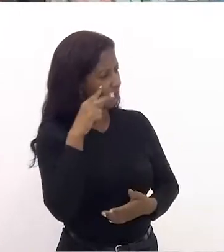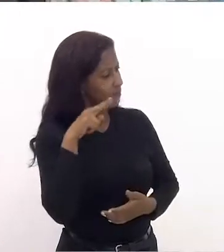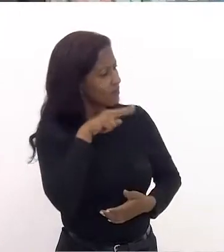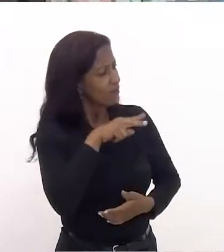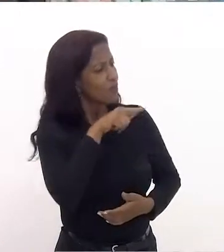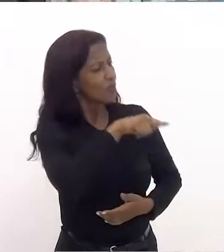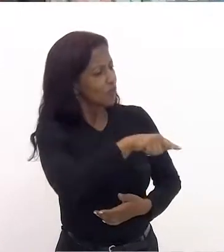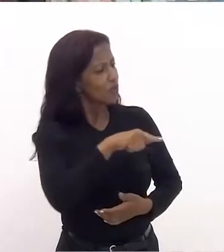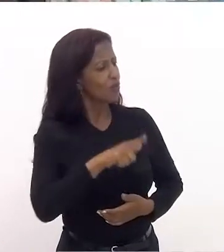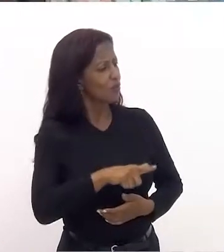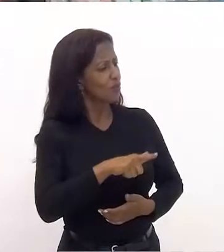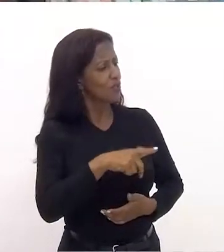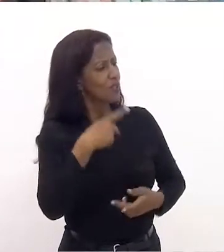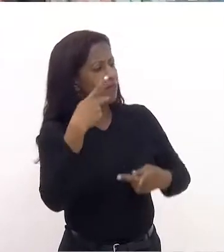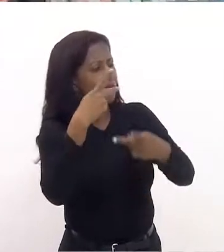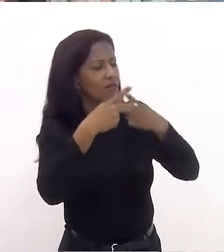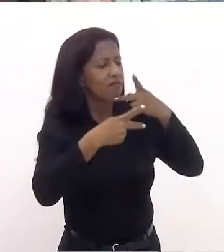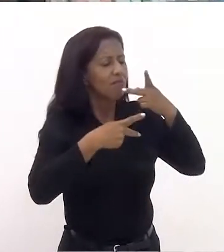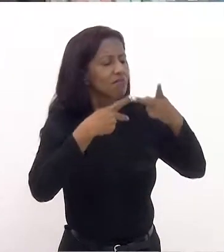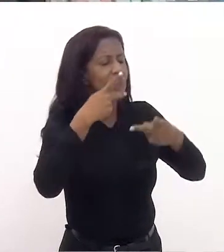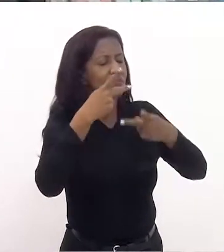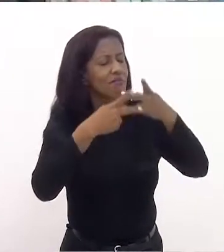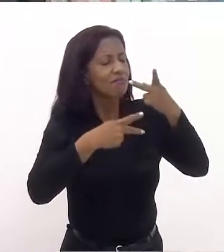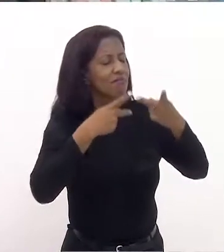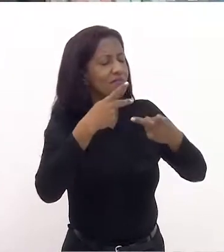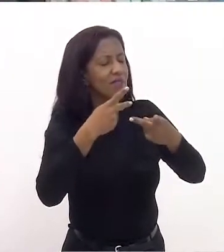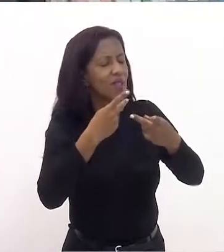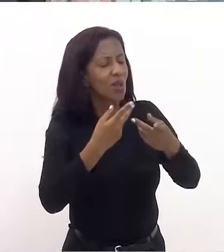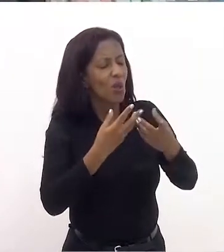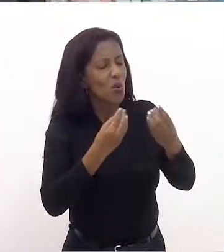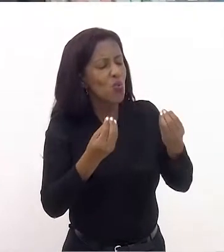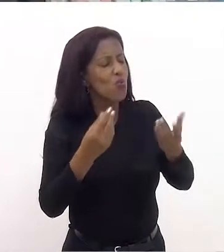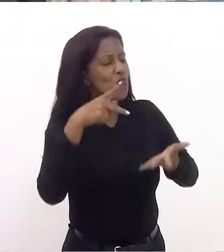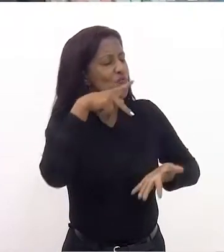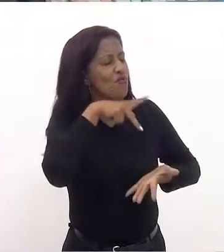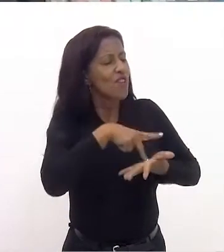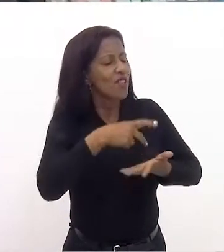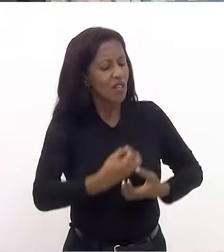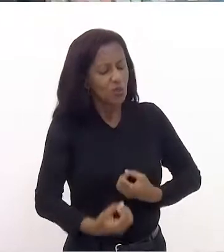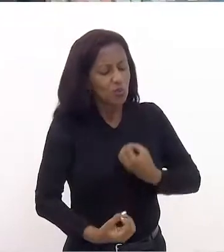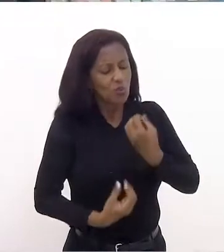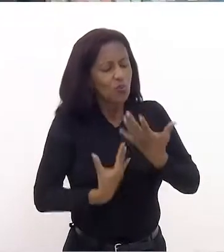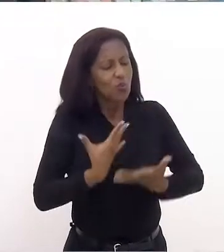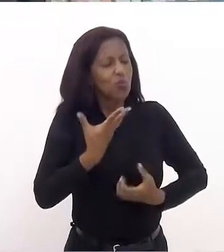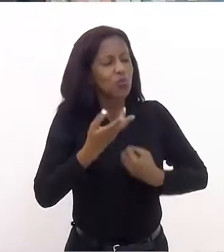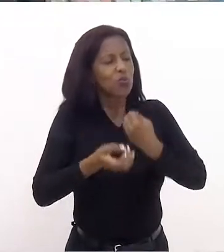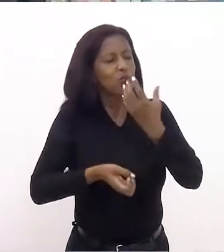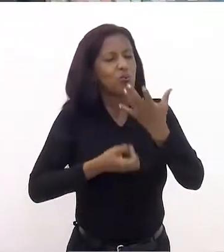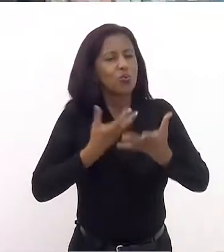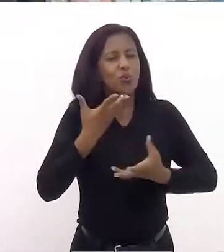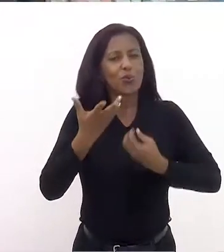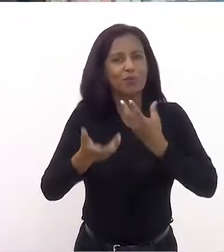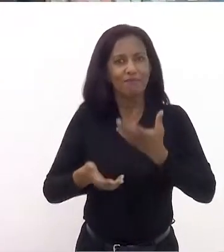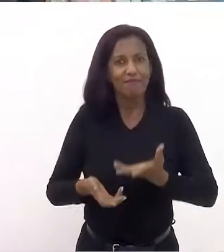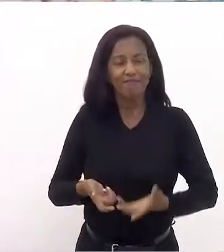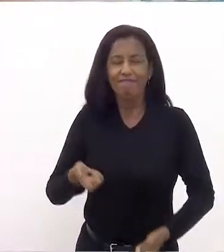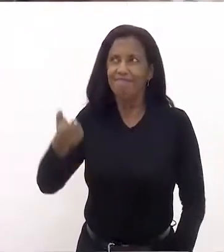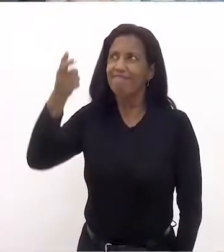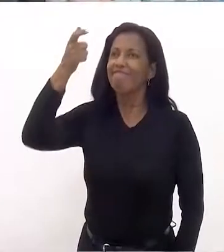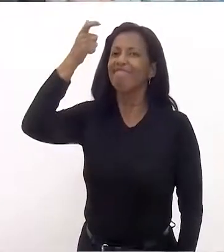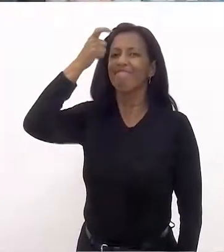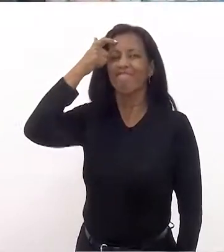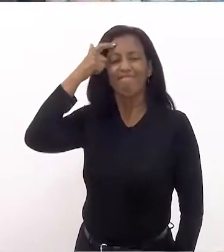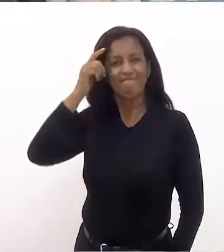viu que você estava falando com muita verdade interior. Então, esse ficou na